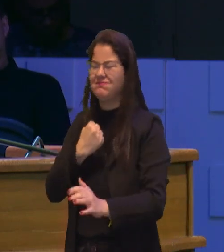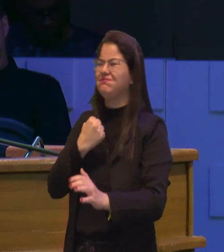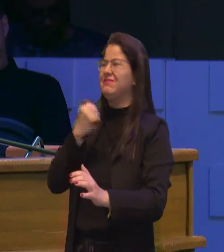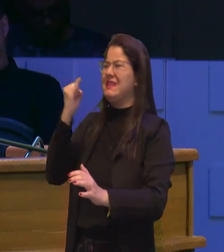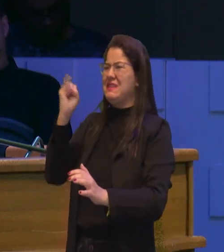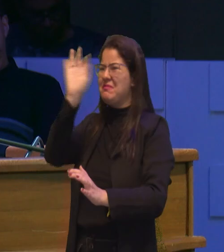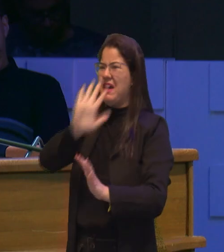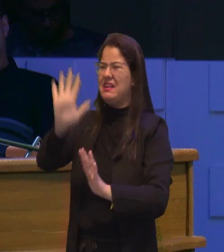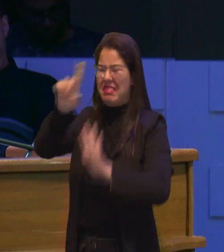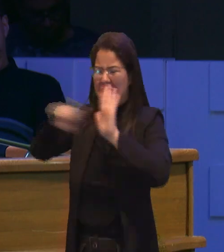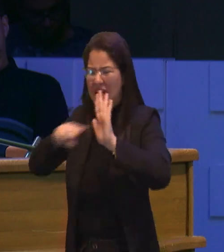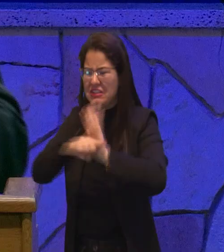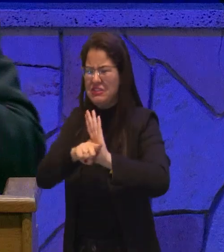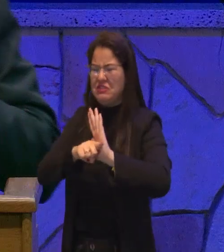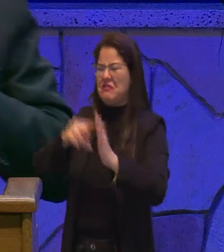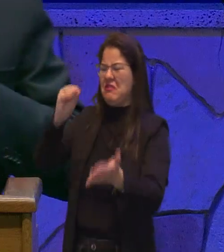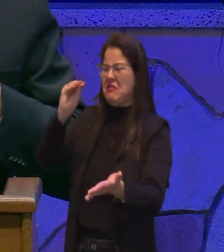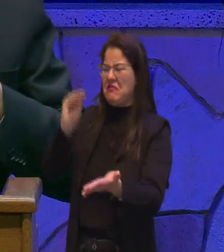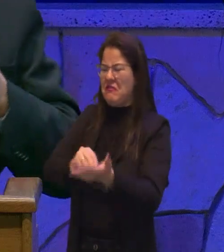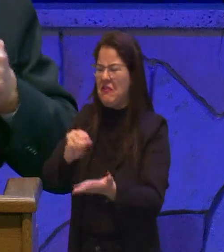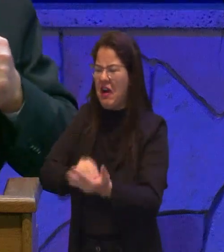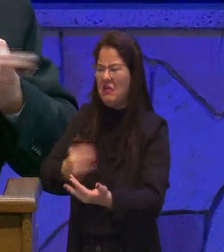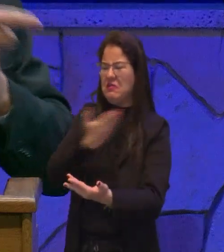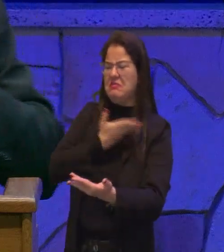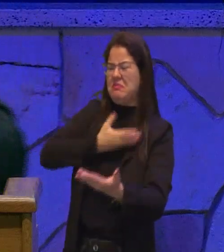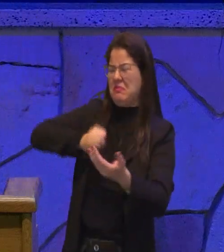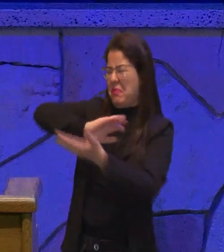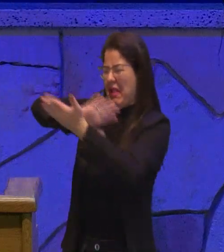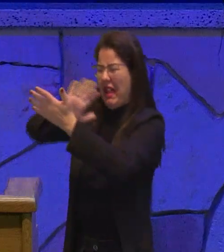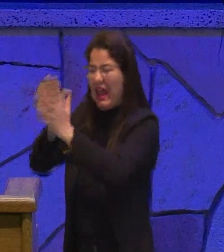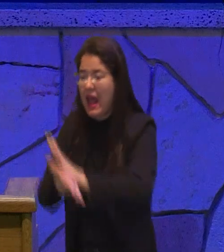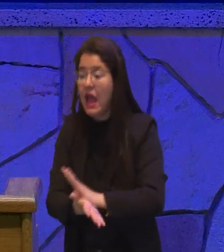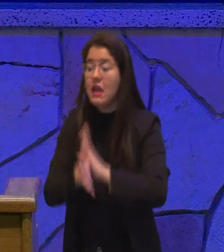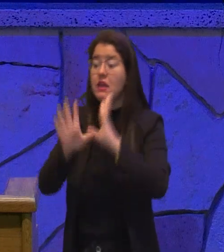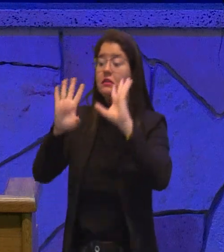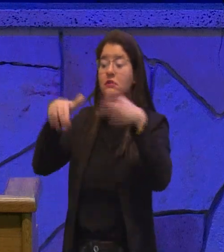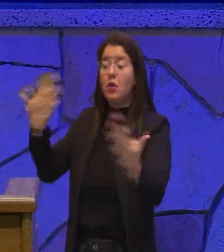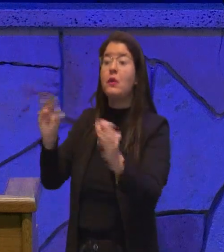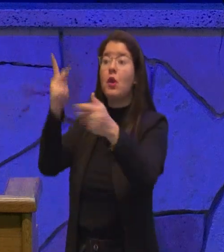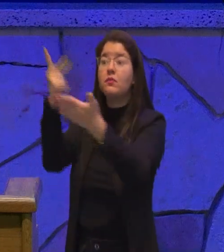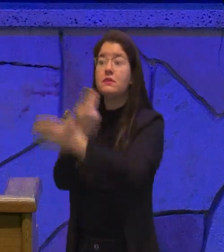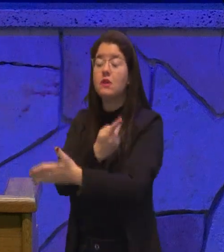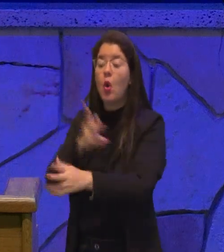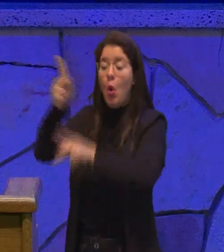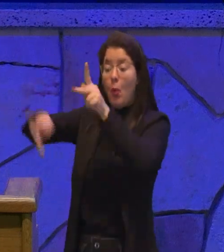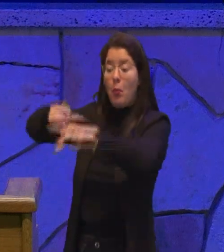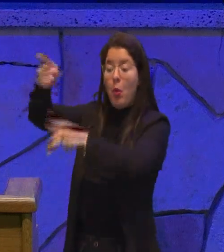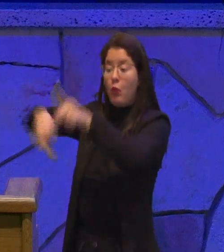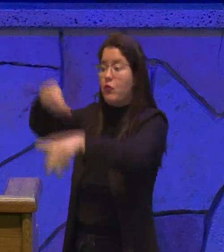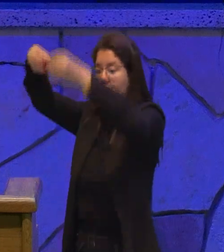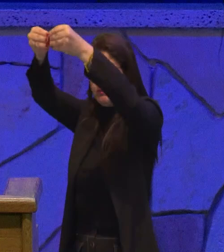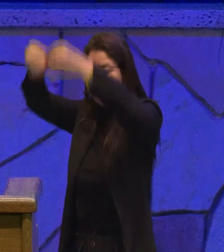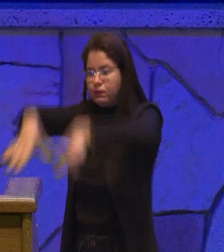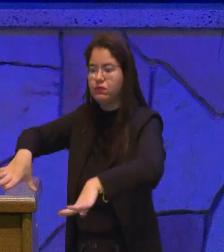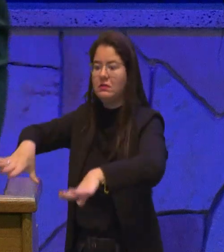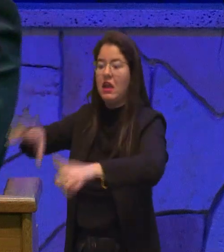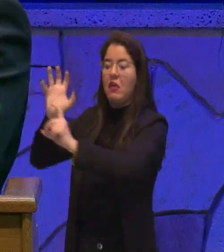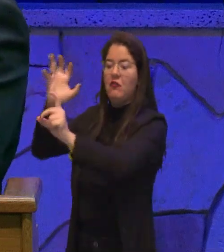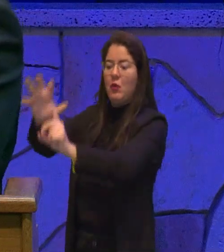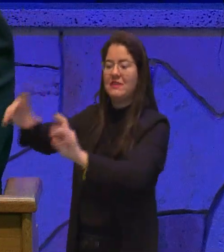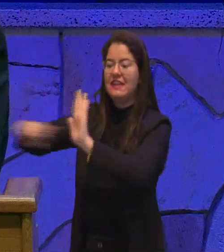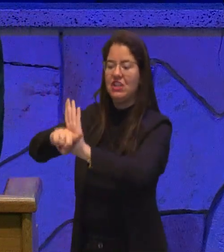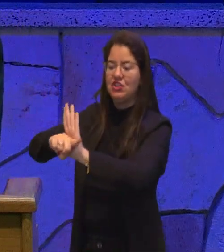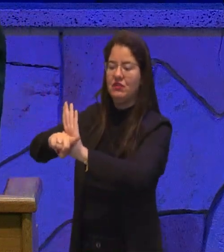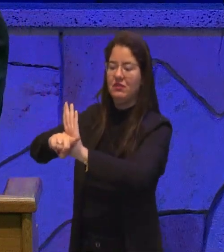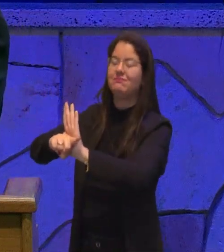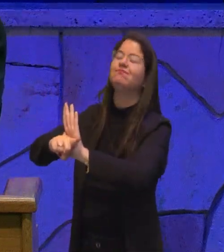de inimizade, uma imagem de destruição, e todo o povo ficou nesta influência negativa por causa de